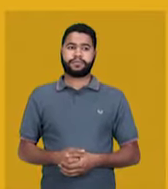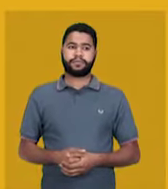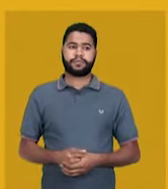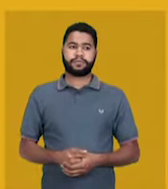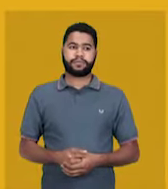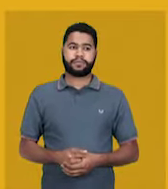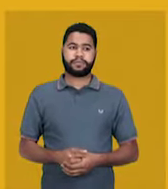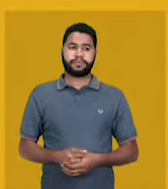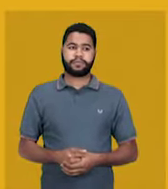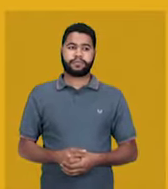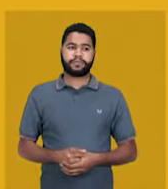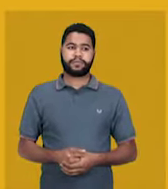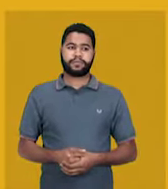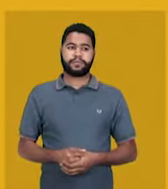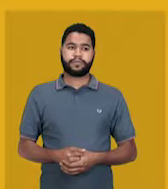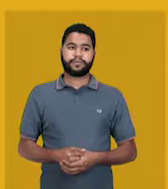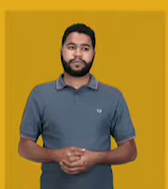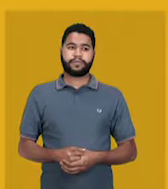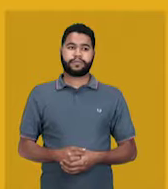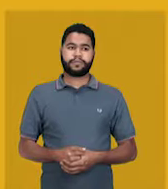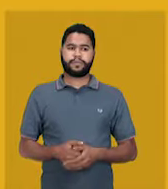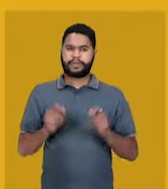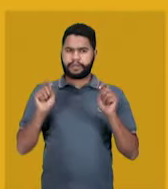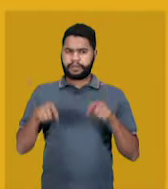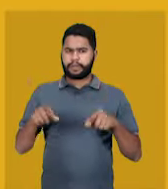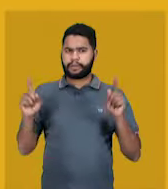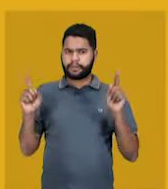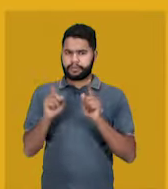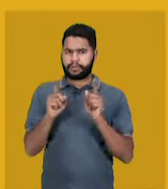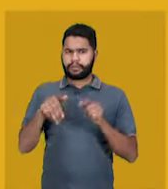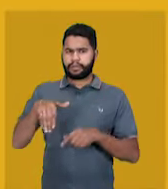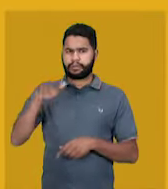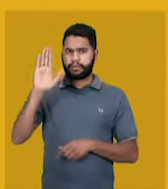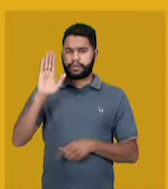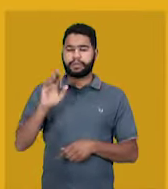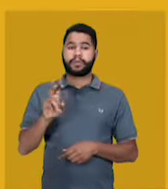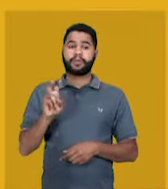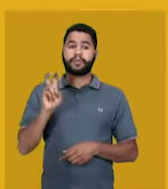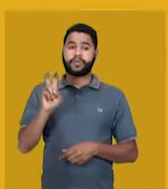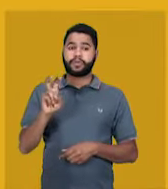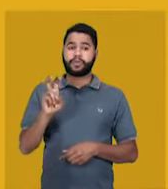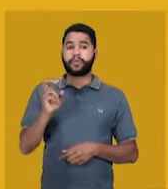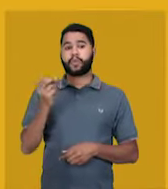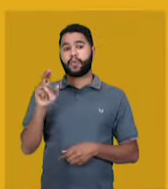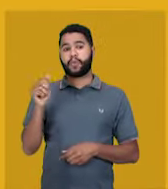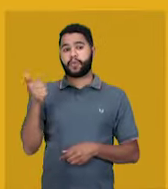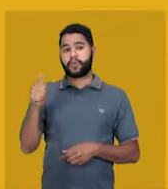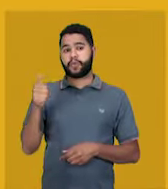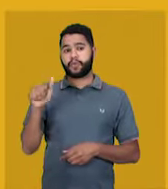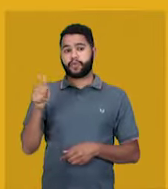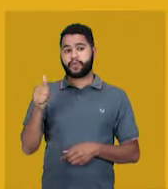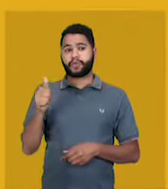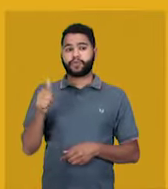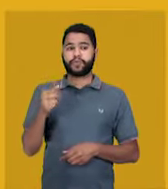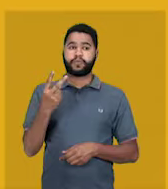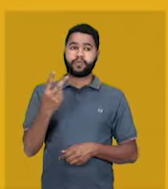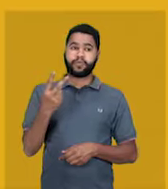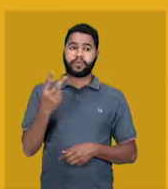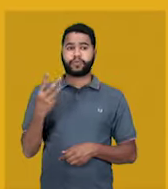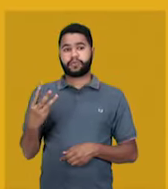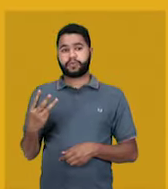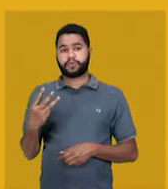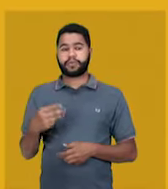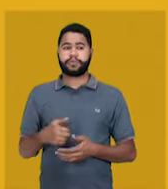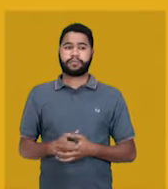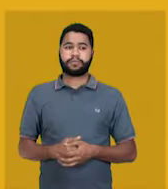X sobre π. Dá para simplificar mais? Aqui dá por 5 por 11. Aqui dá por 2 por 3.